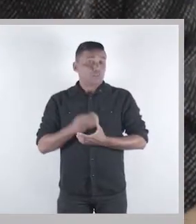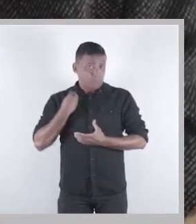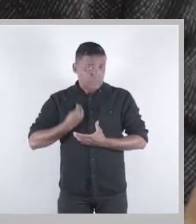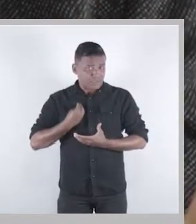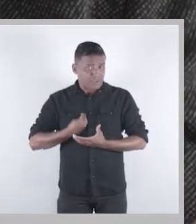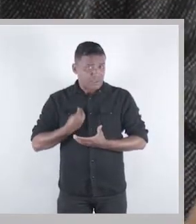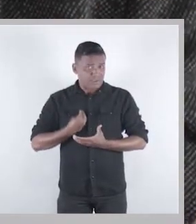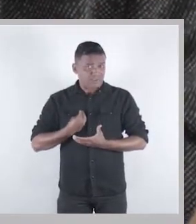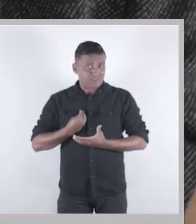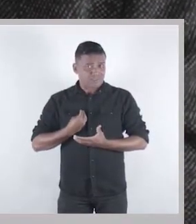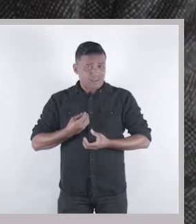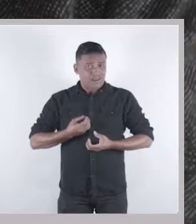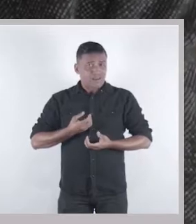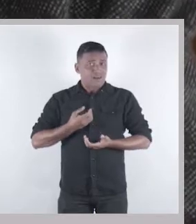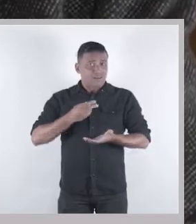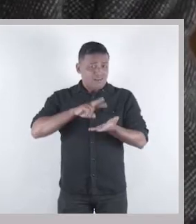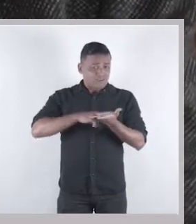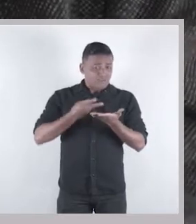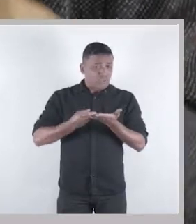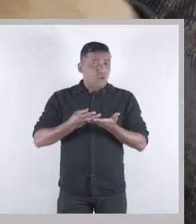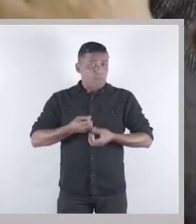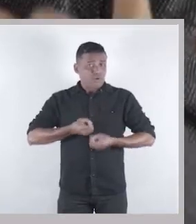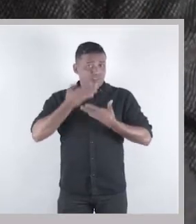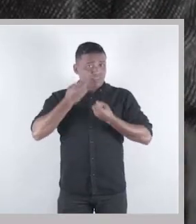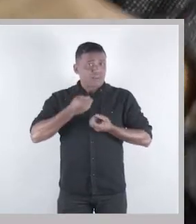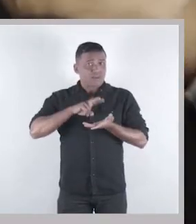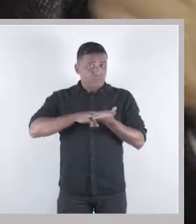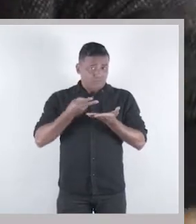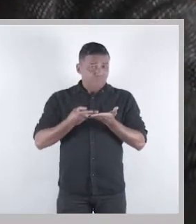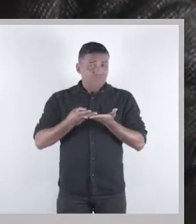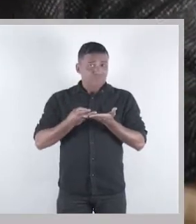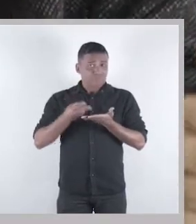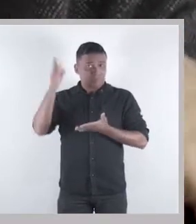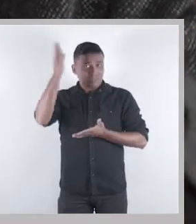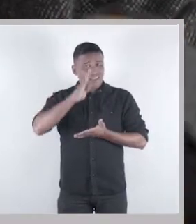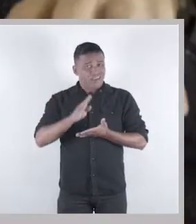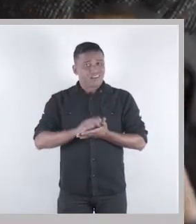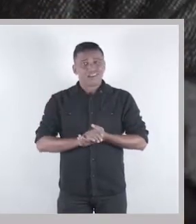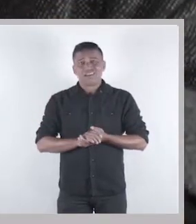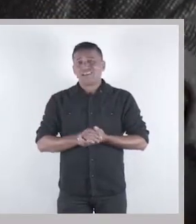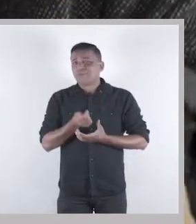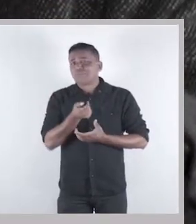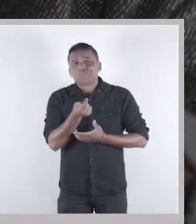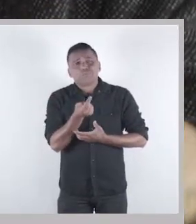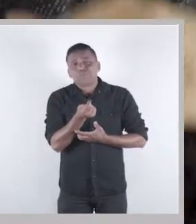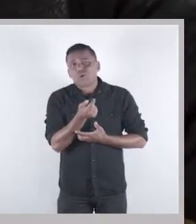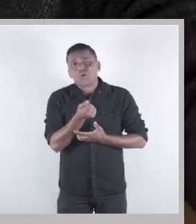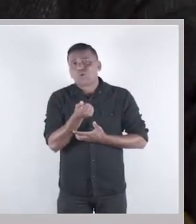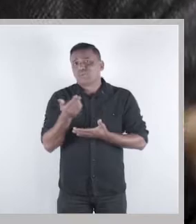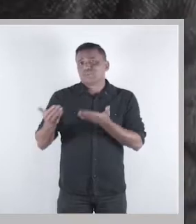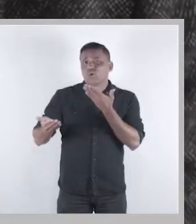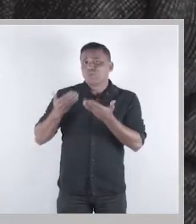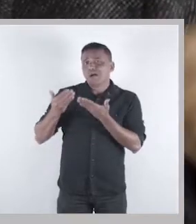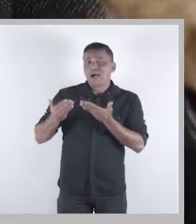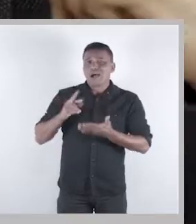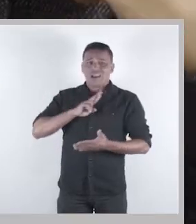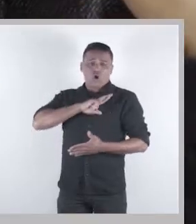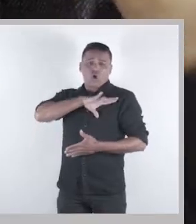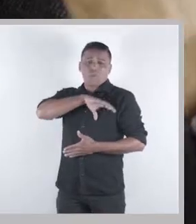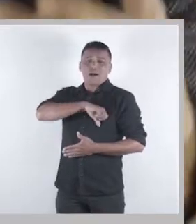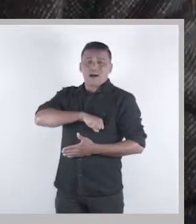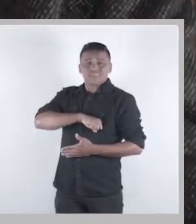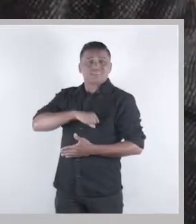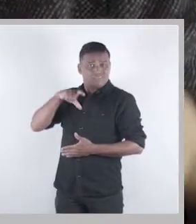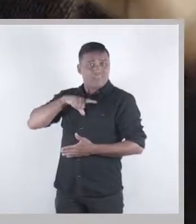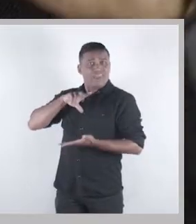É muito raro ainda quando você compara por exemplo a quantidade de romances traduzidos né de brasileiro para outras línguas